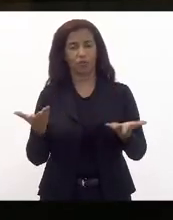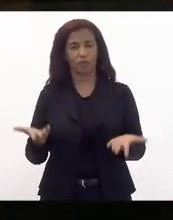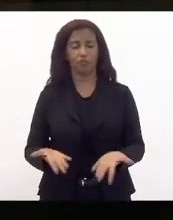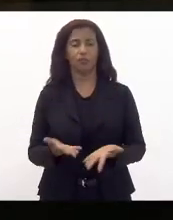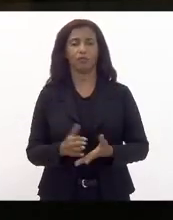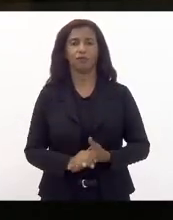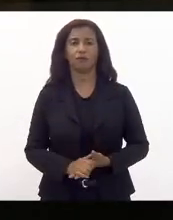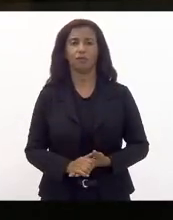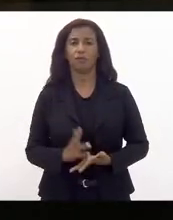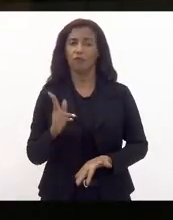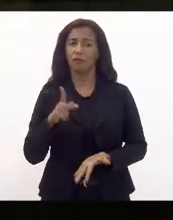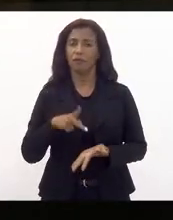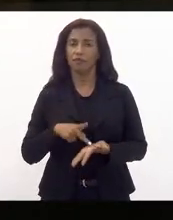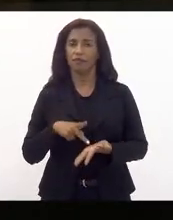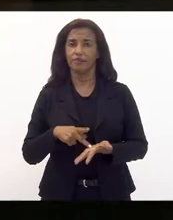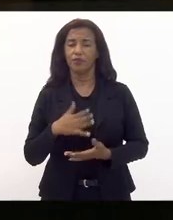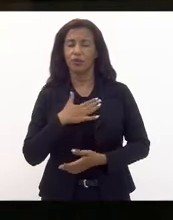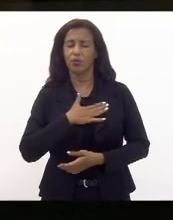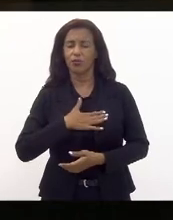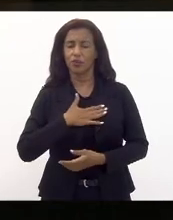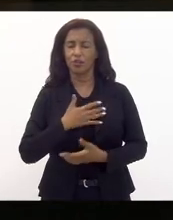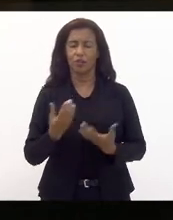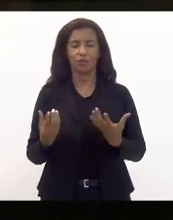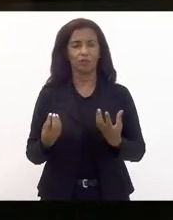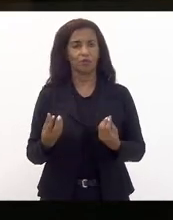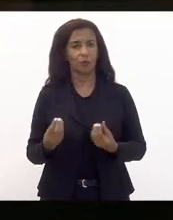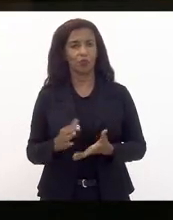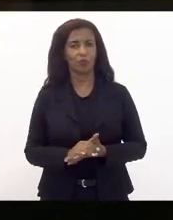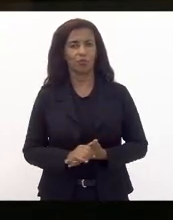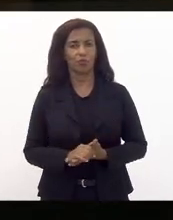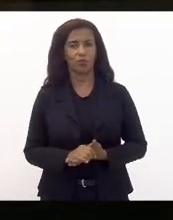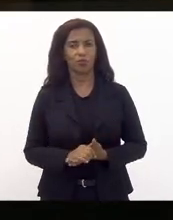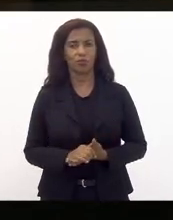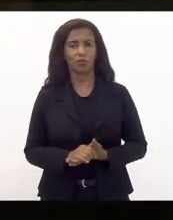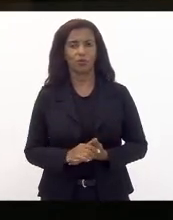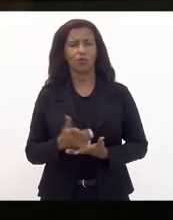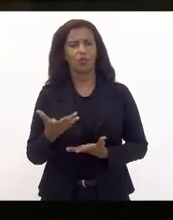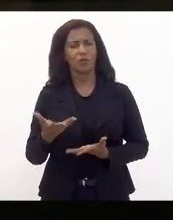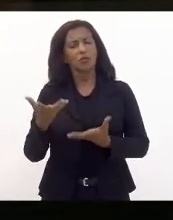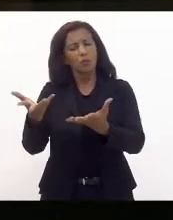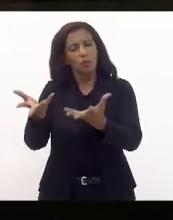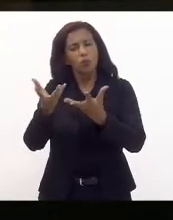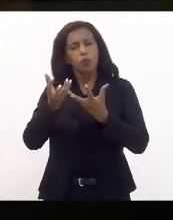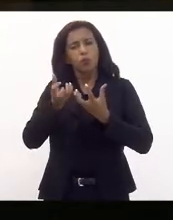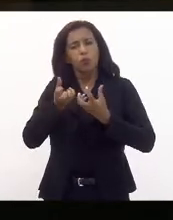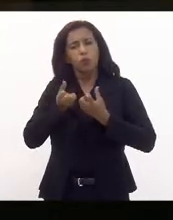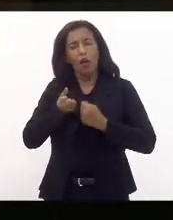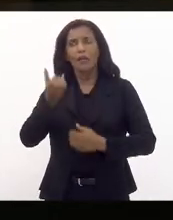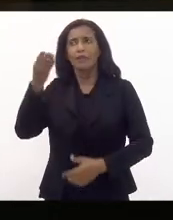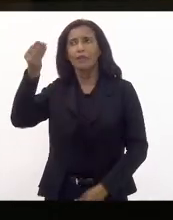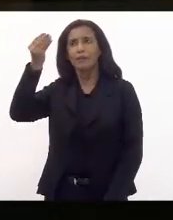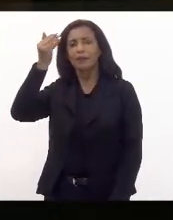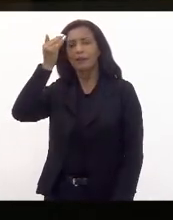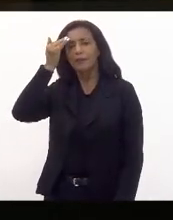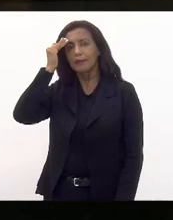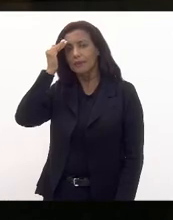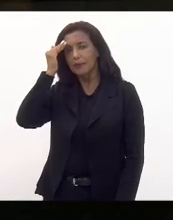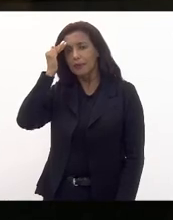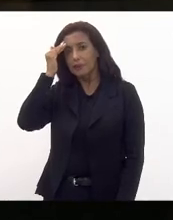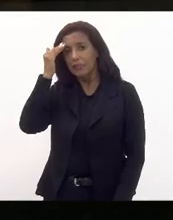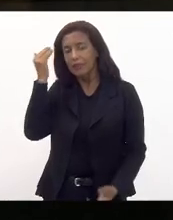trago aqui e realmente gostaria de que isso fosse absorvido entendido